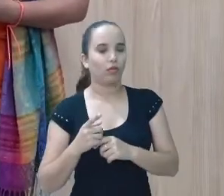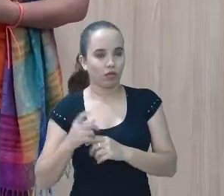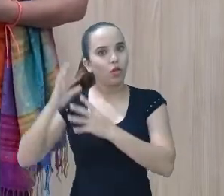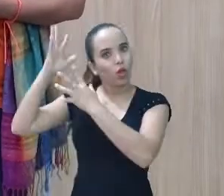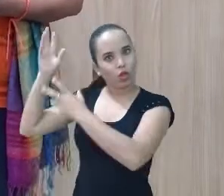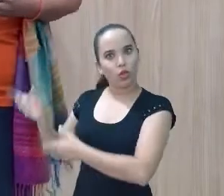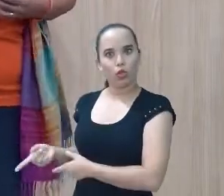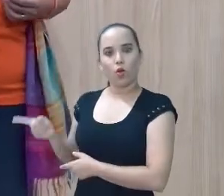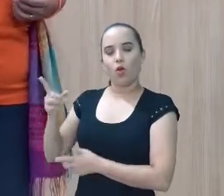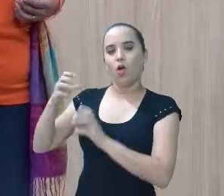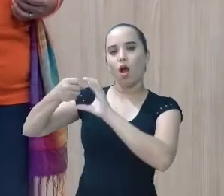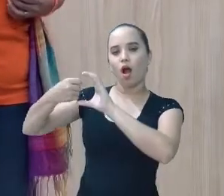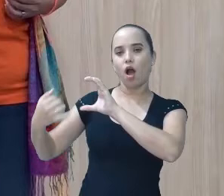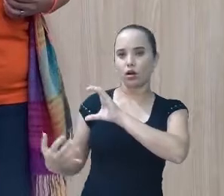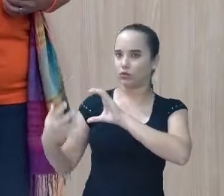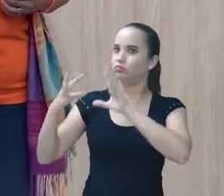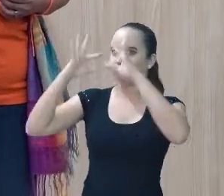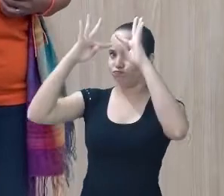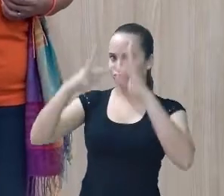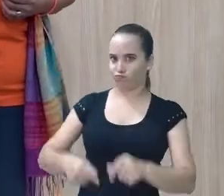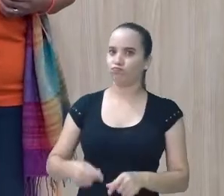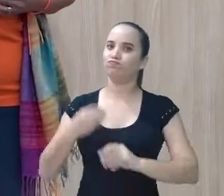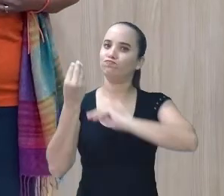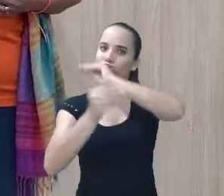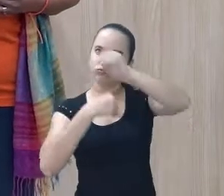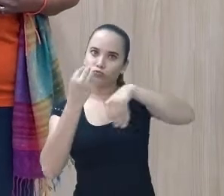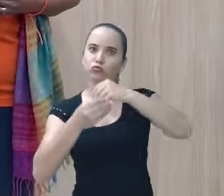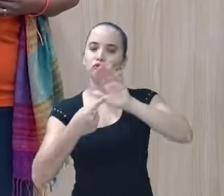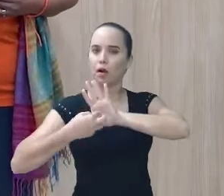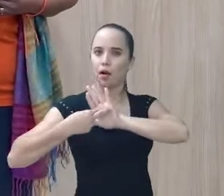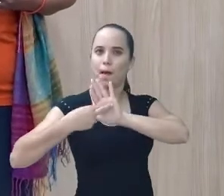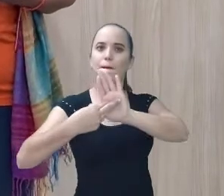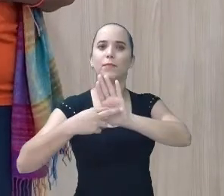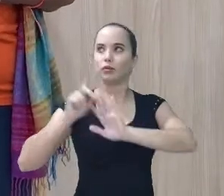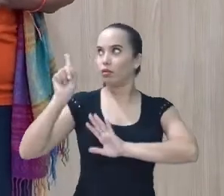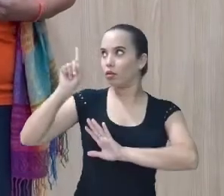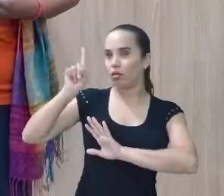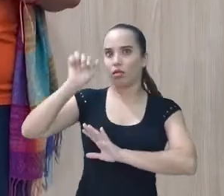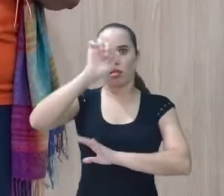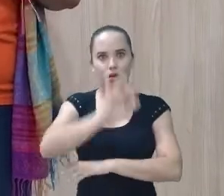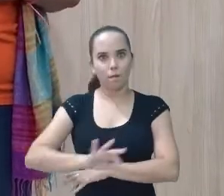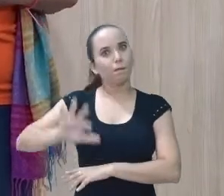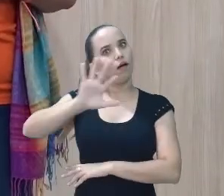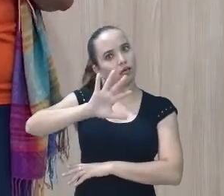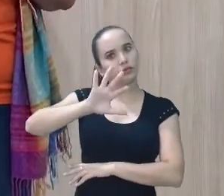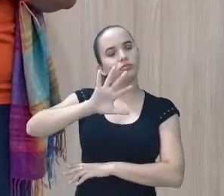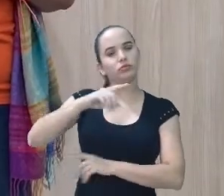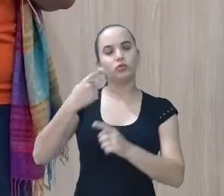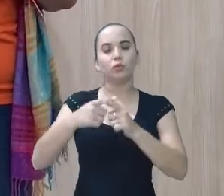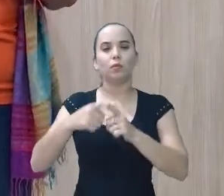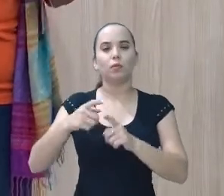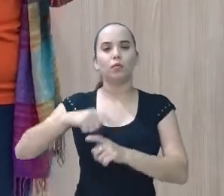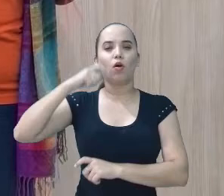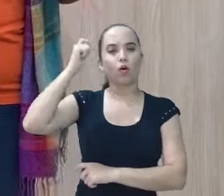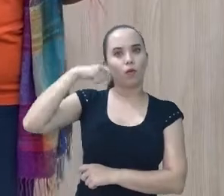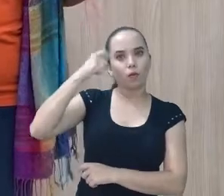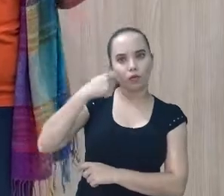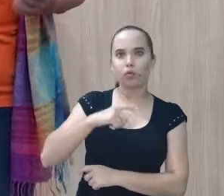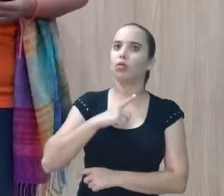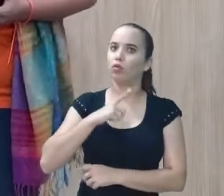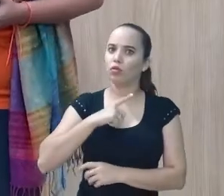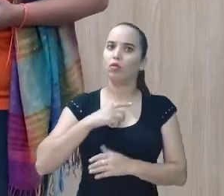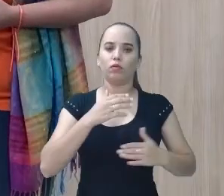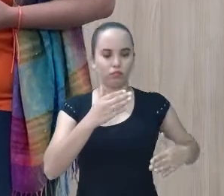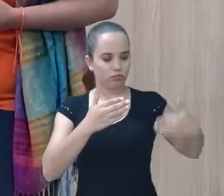equilíbrio das formas e a perfeição estética. Isso também Leonardo da Vinci teve para com ele durante toda